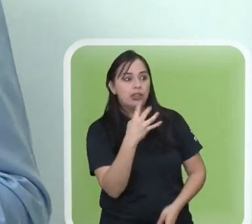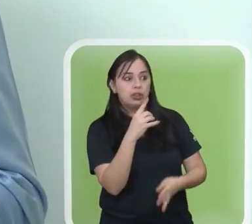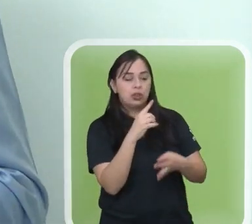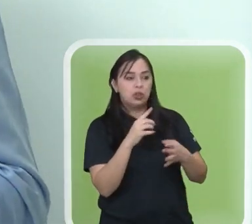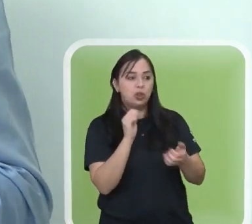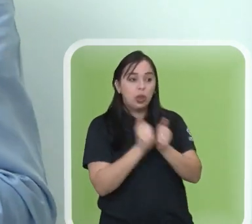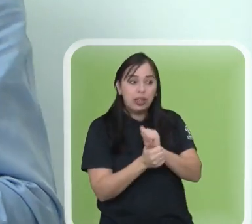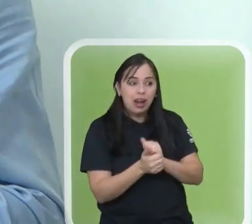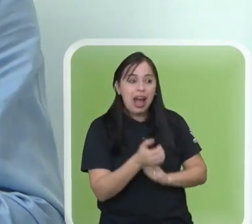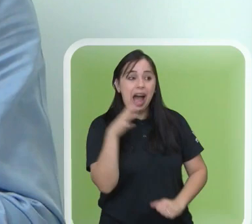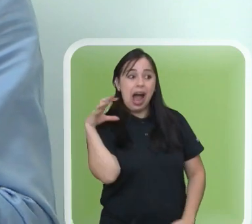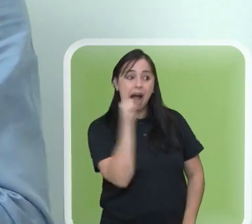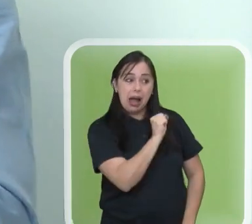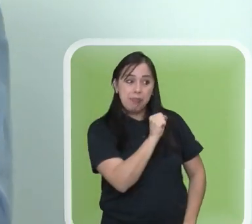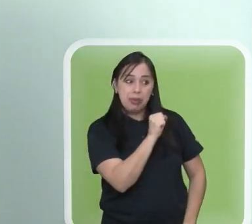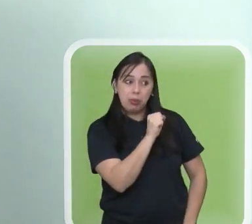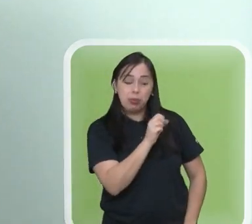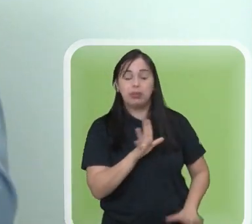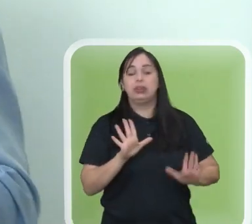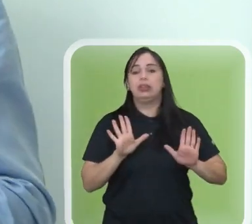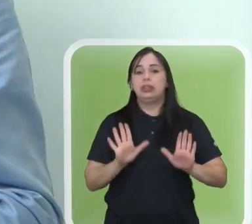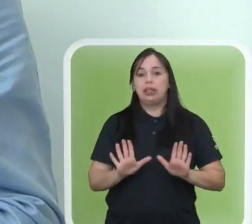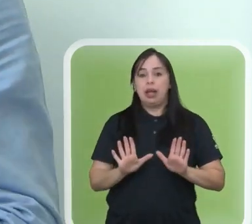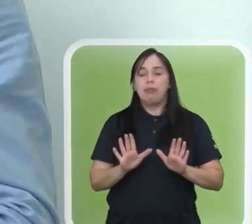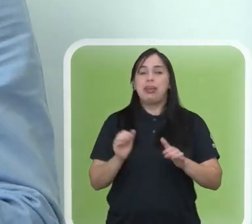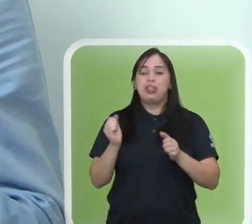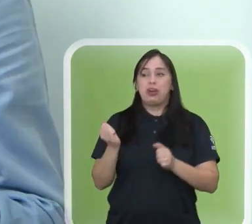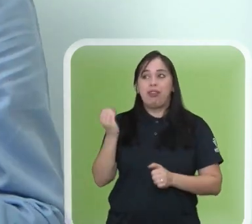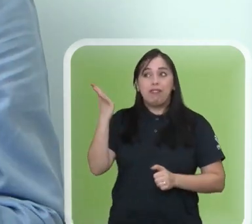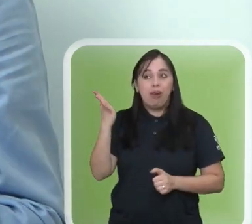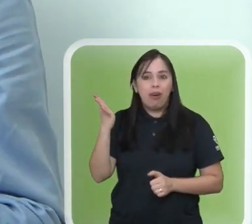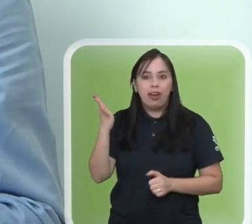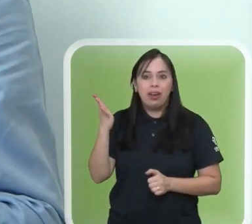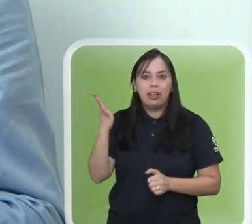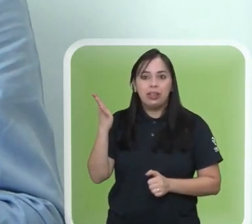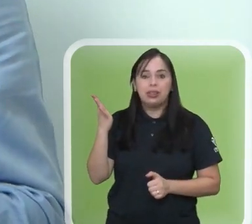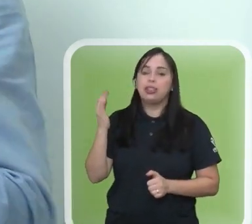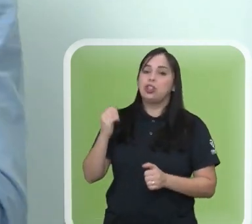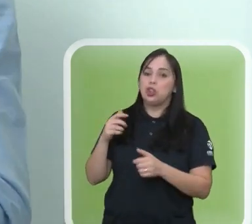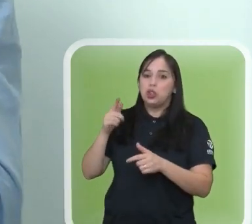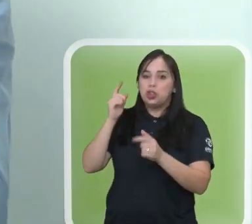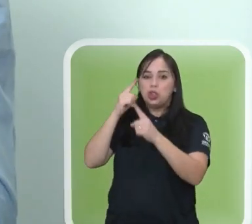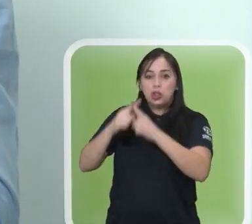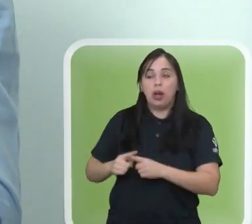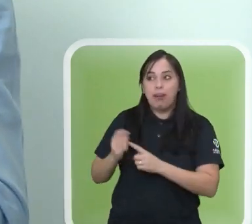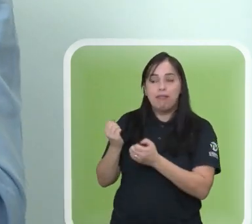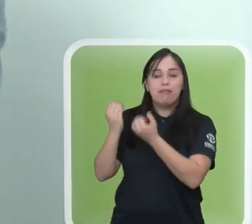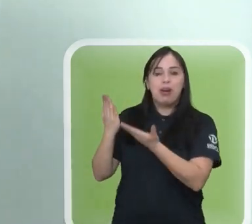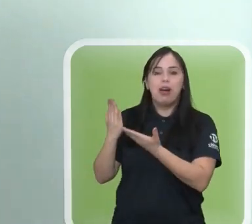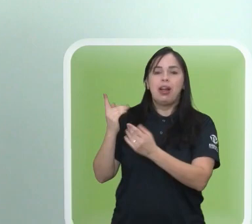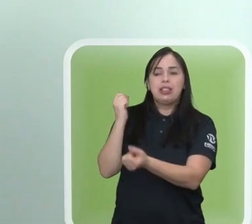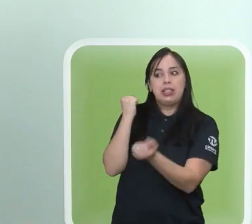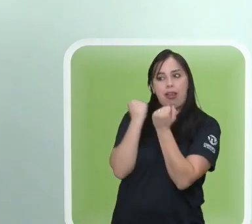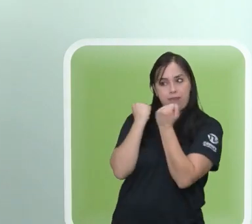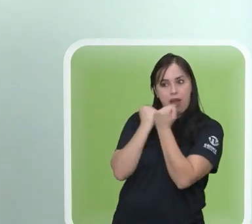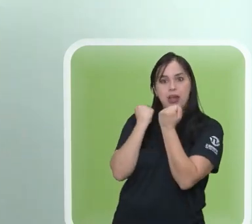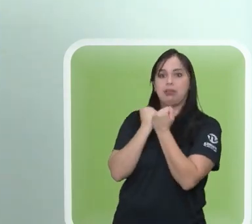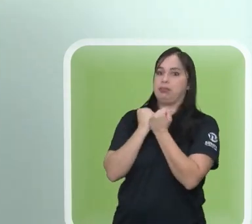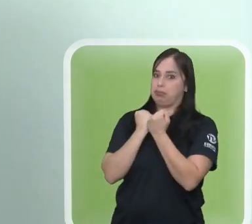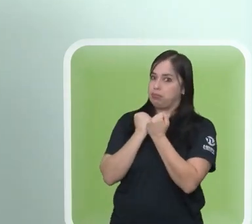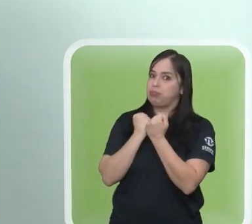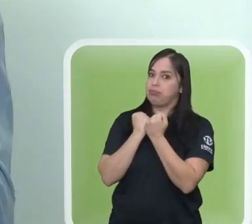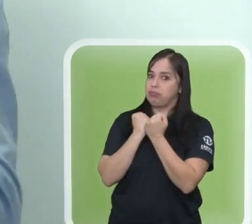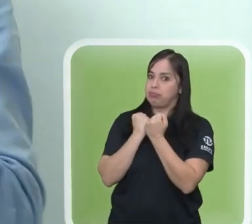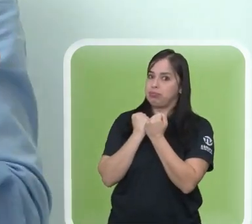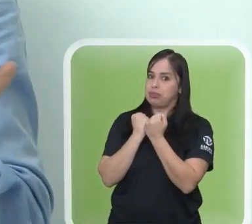que não chegou. Aí, lógico, quando você joga fora de casa, você se defende. Você sai, geralmente, na roubada de bola. Aí você